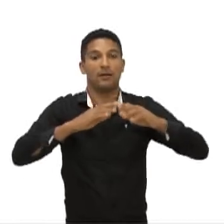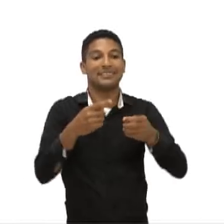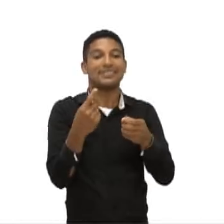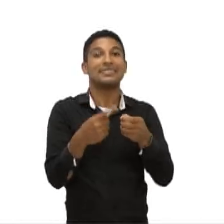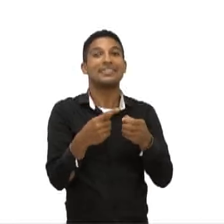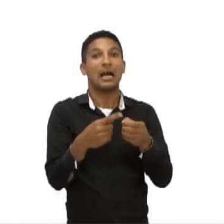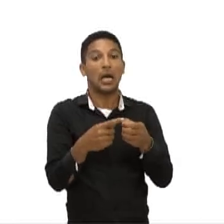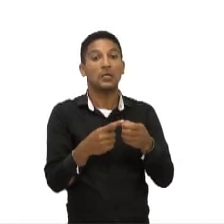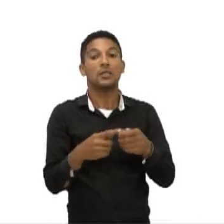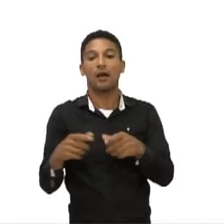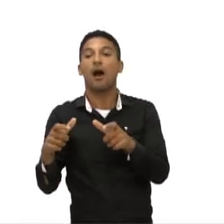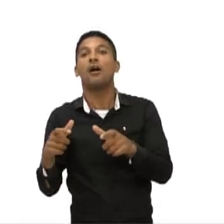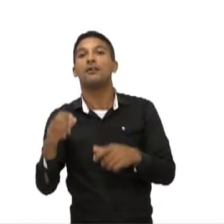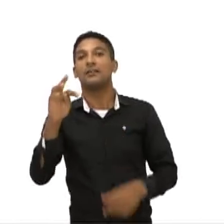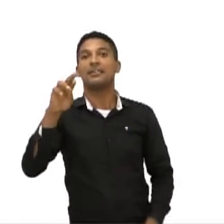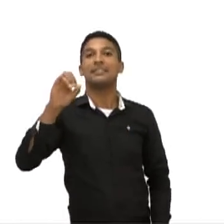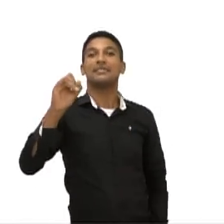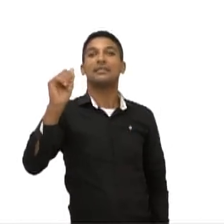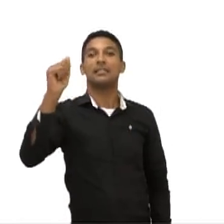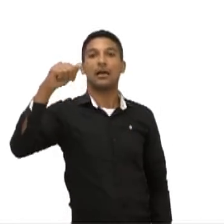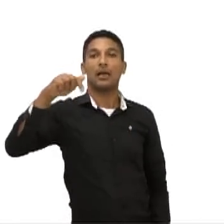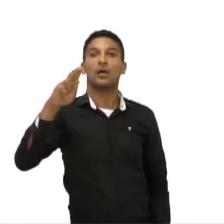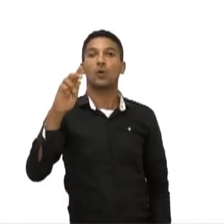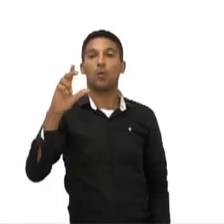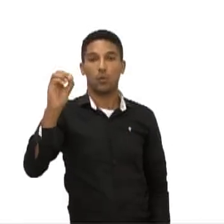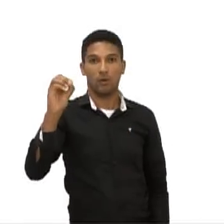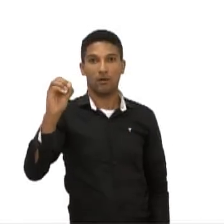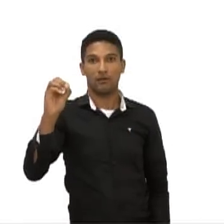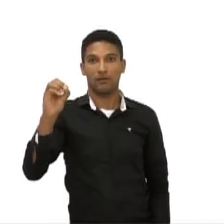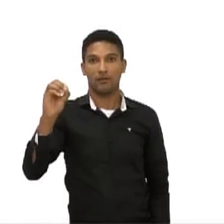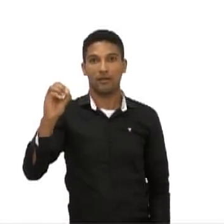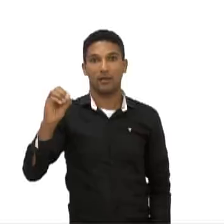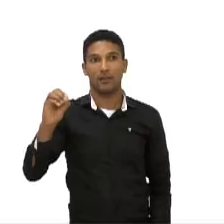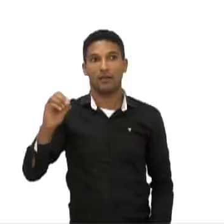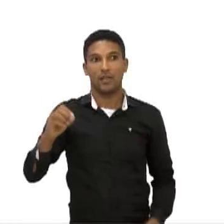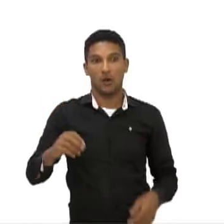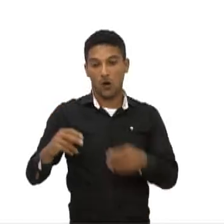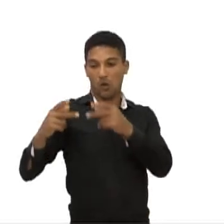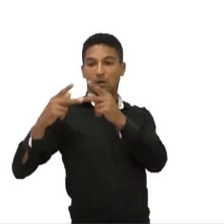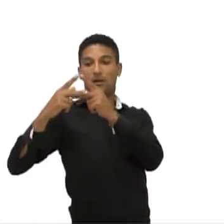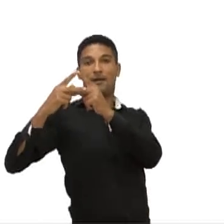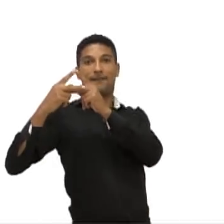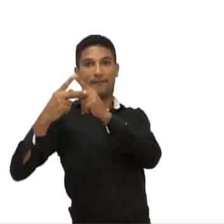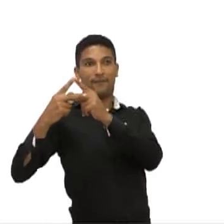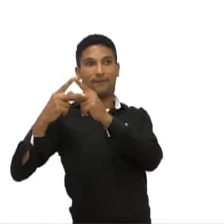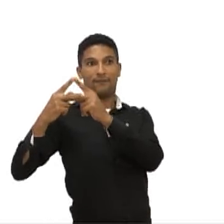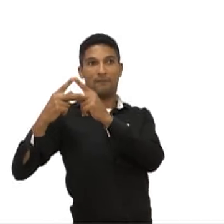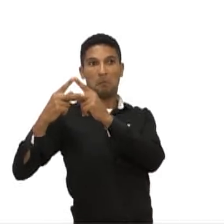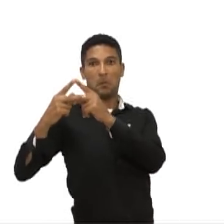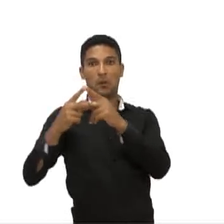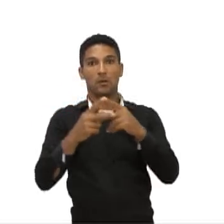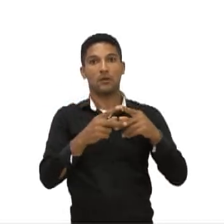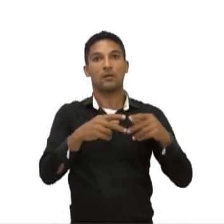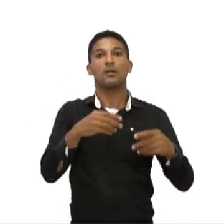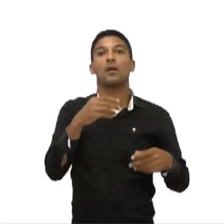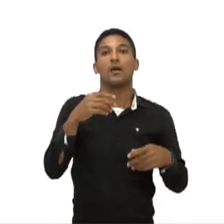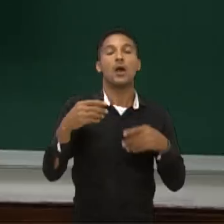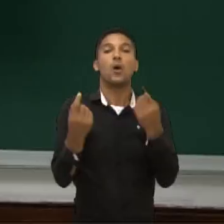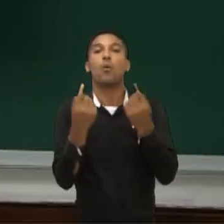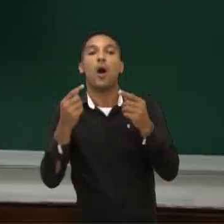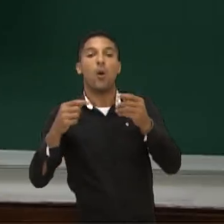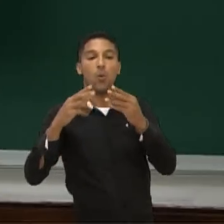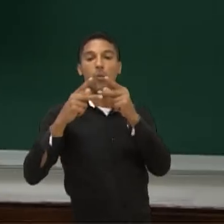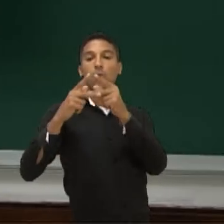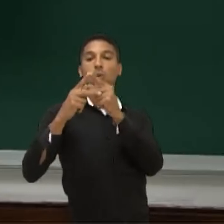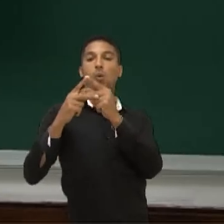praça triangular. O circo está localizado ao lado de qual segmento do triângulo? Então, em qual segmento que ele está localizado?